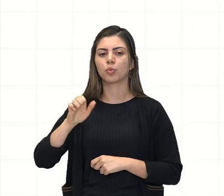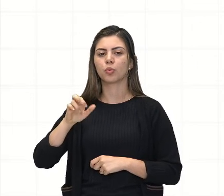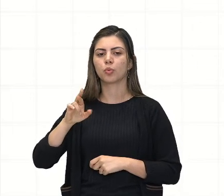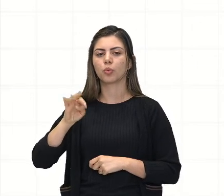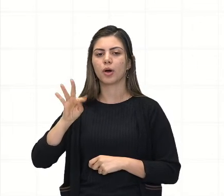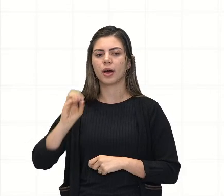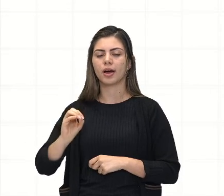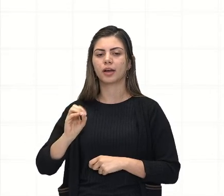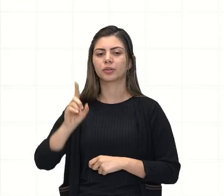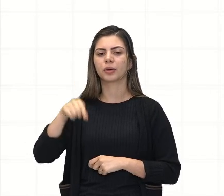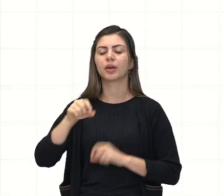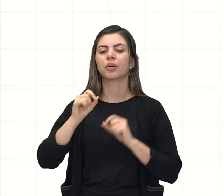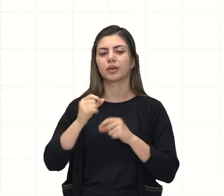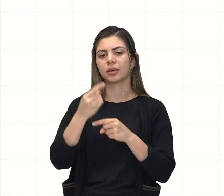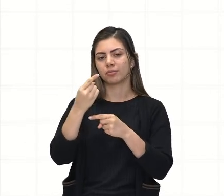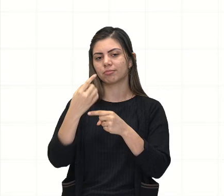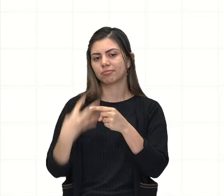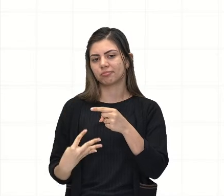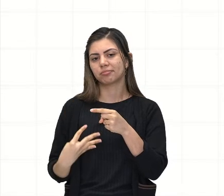Fração.